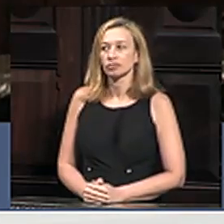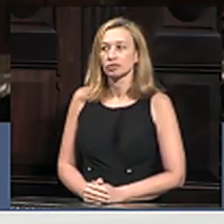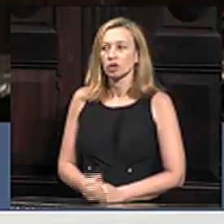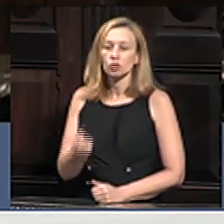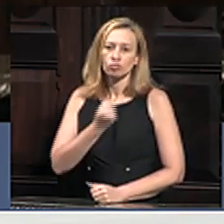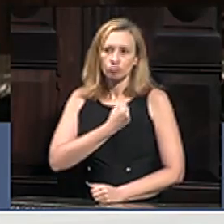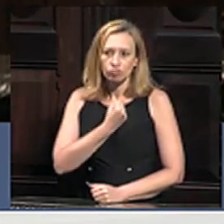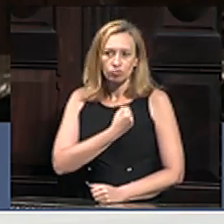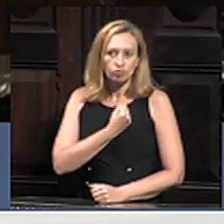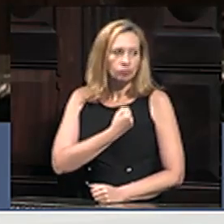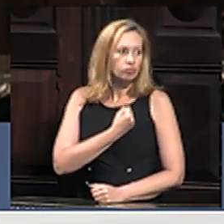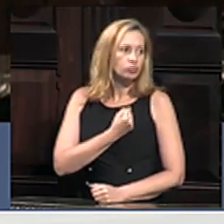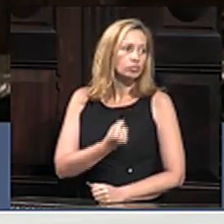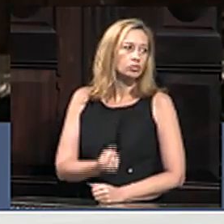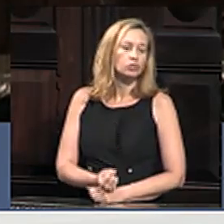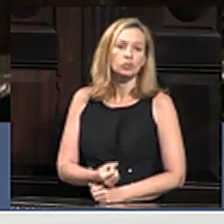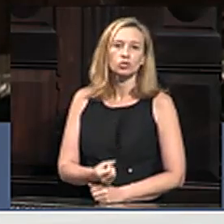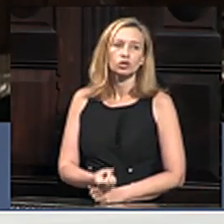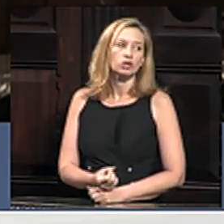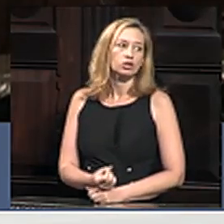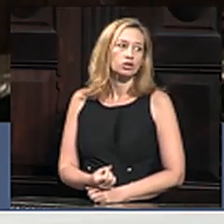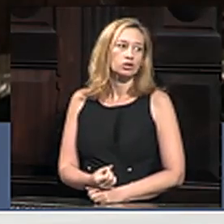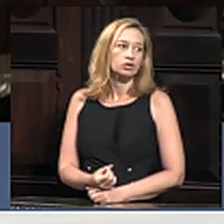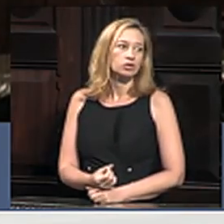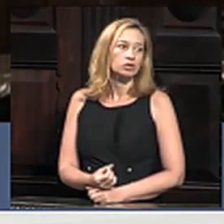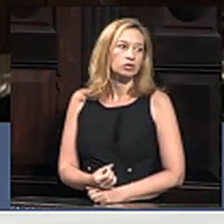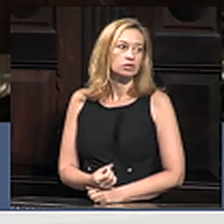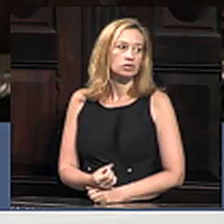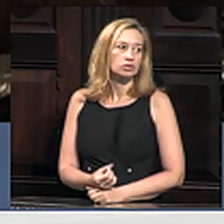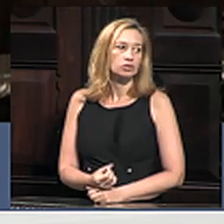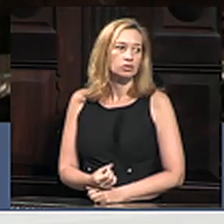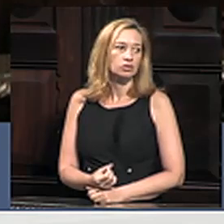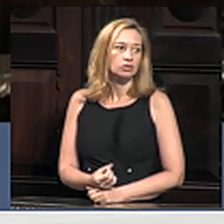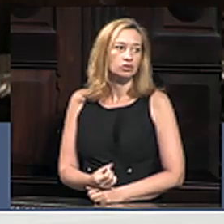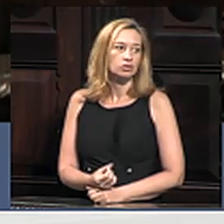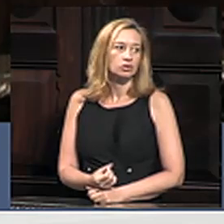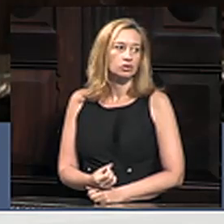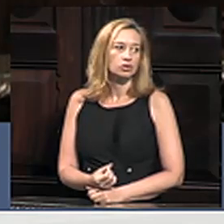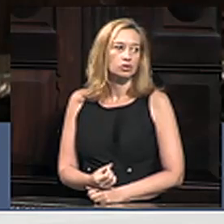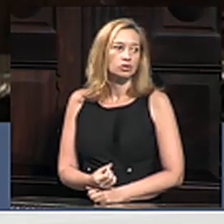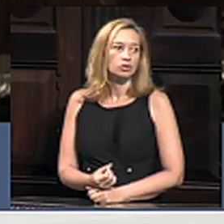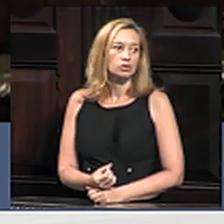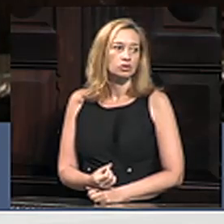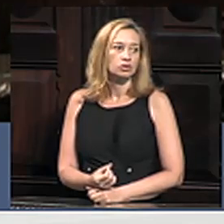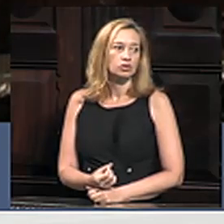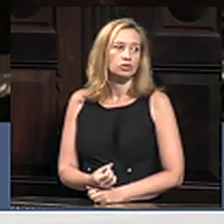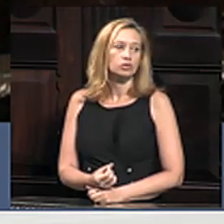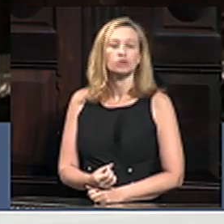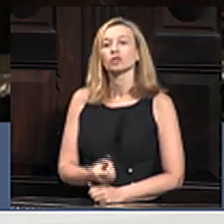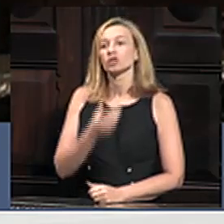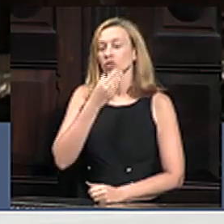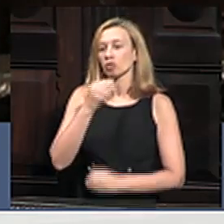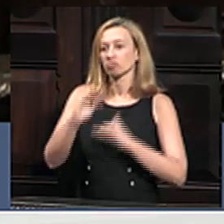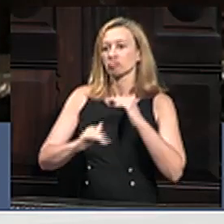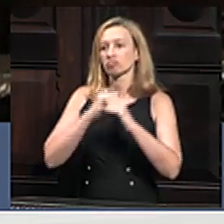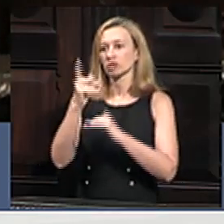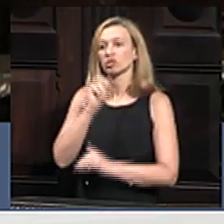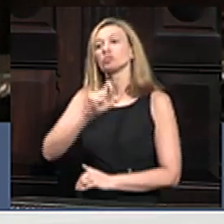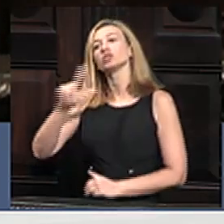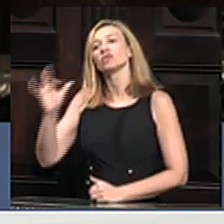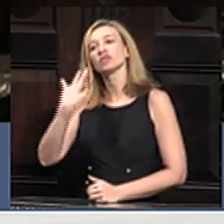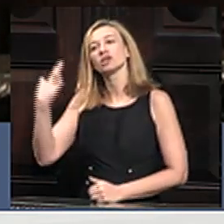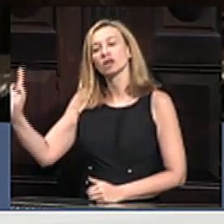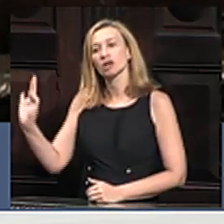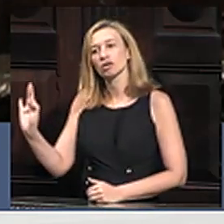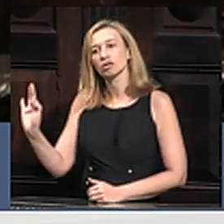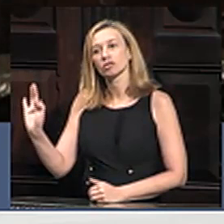inúmeras decisões do Supremo Tribunal Federal pelo colegiado ou